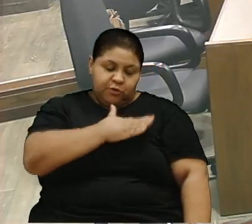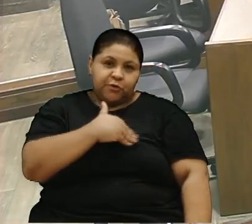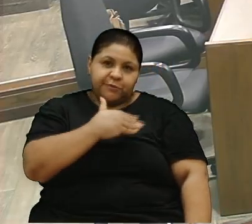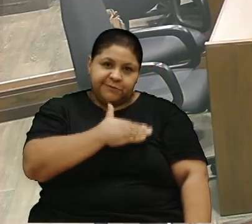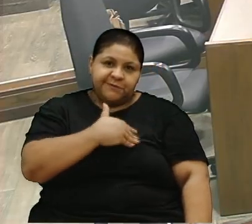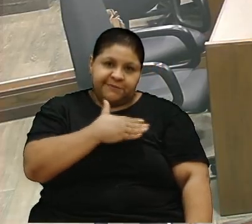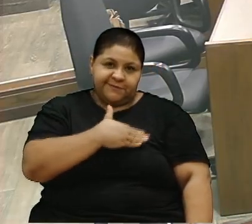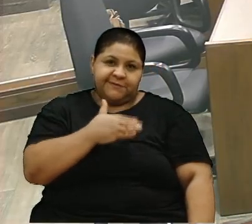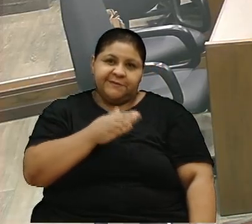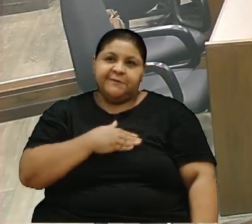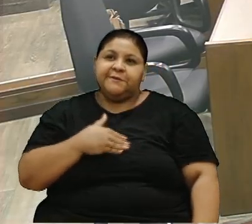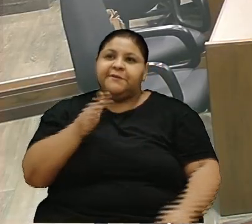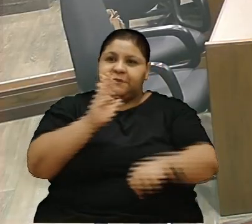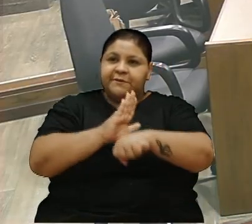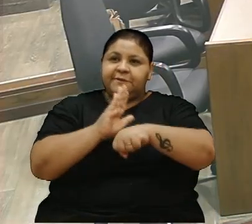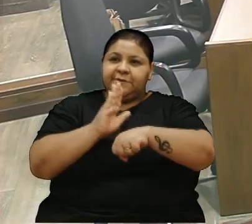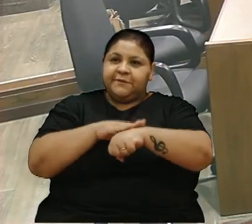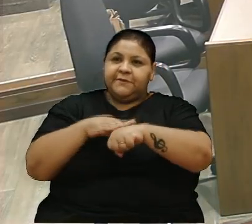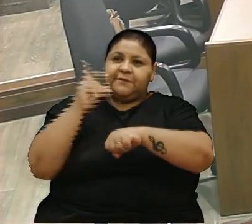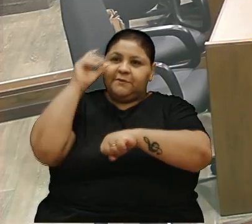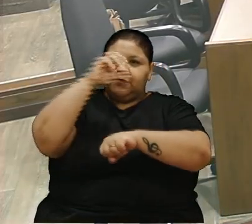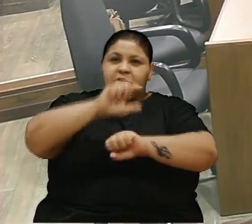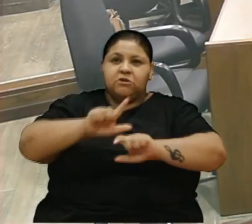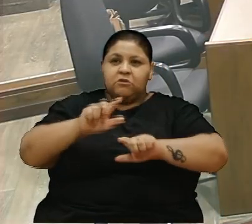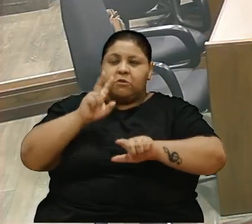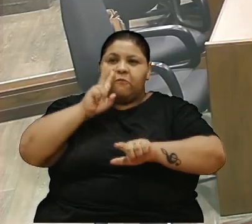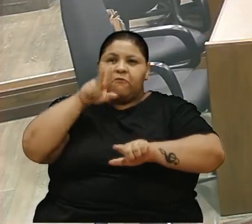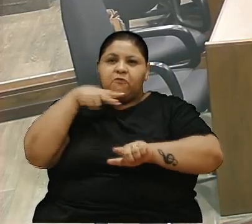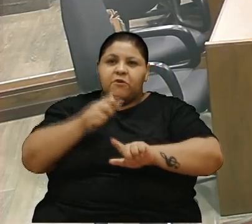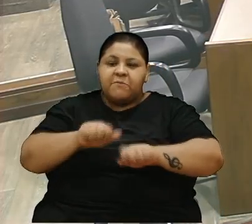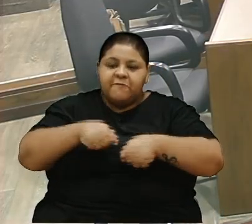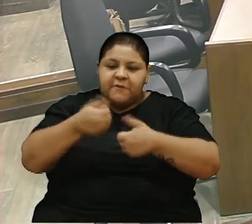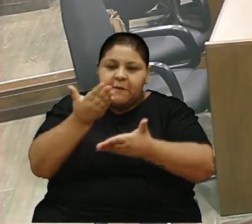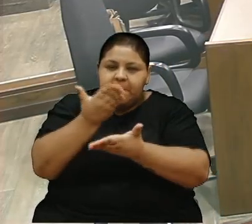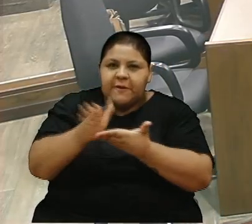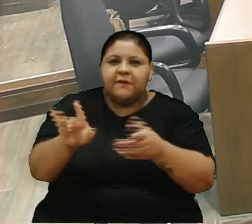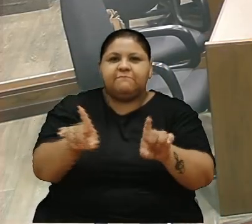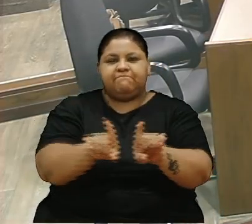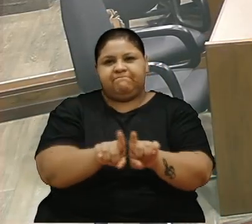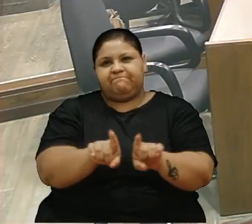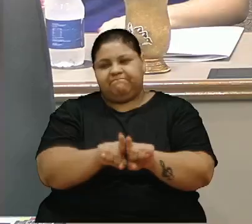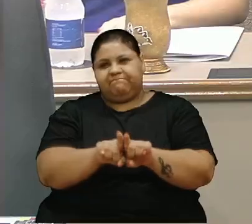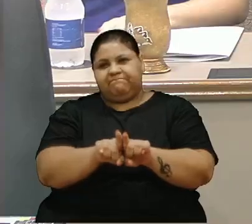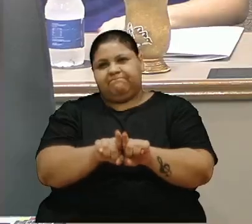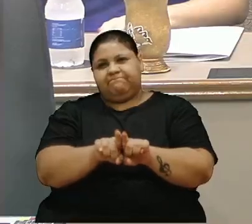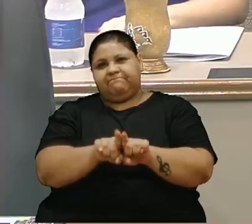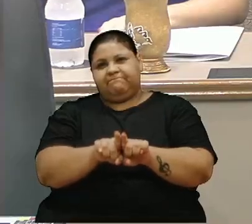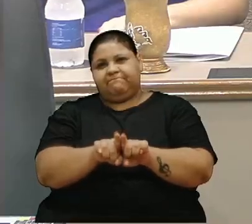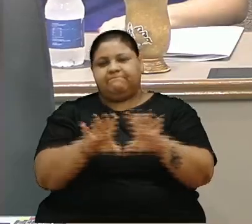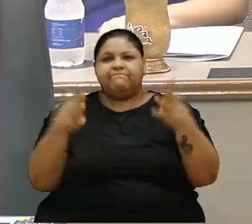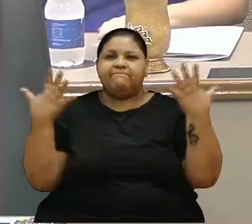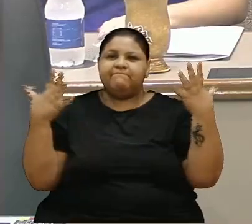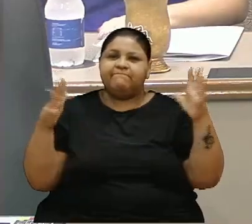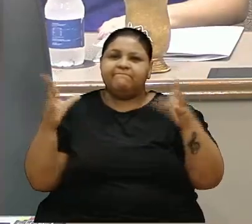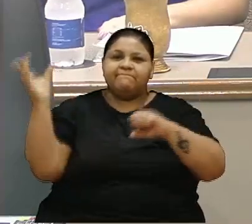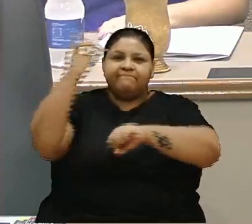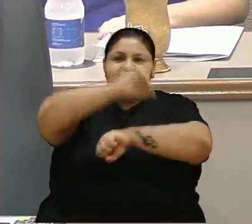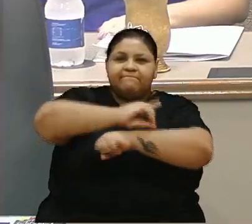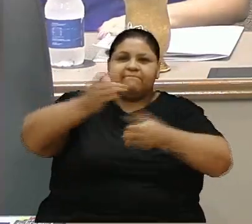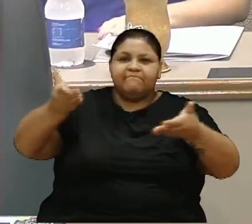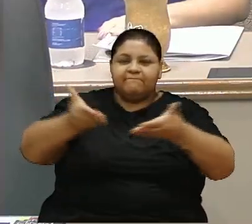difícil e traga força para enfrentar essa perda. E também quero parabenizar no dia de